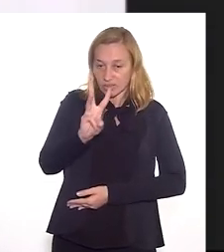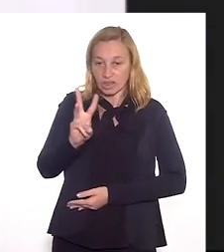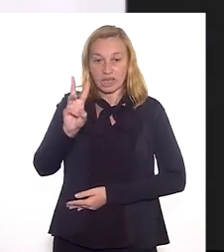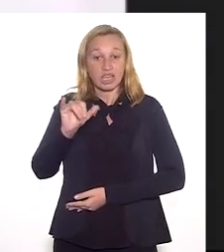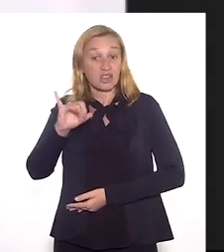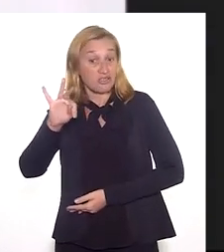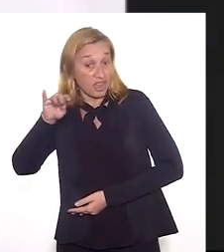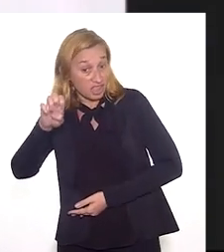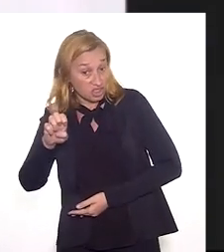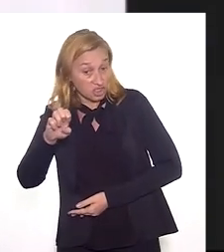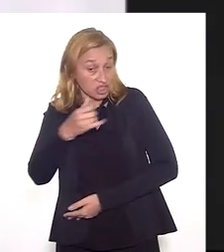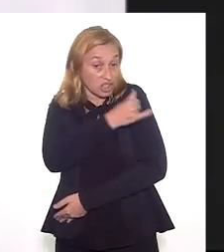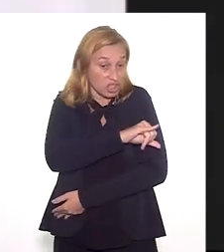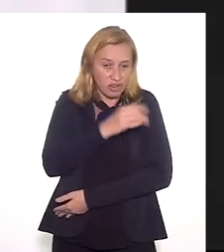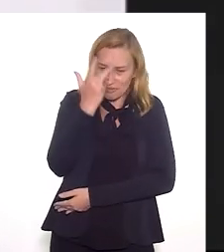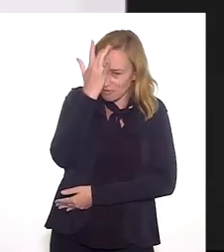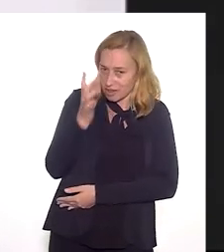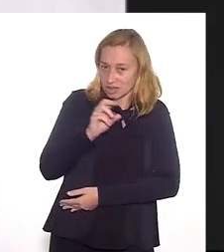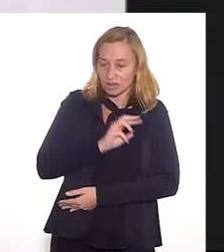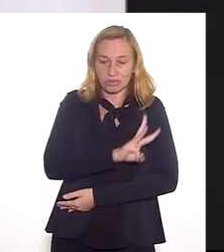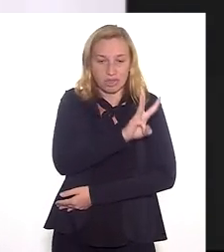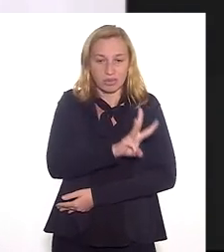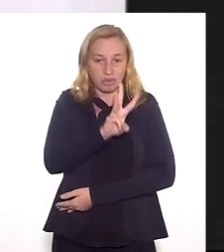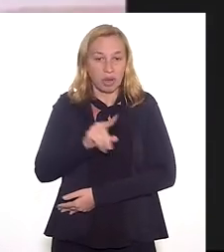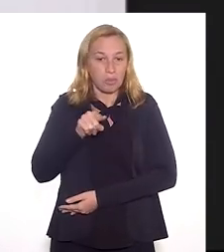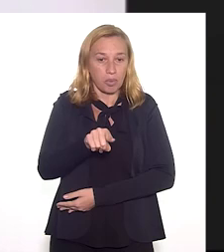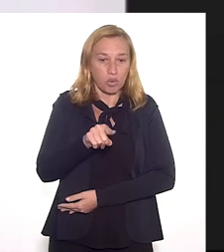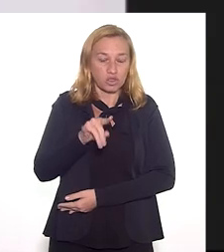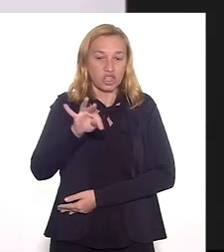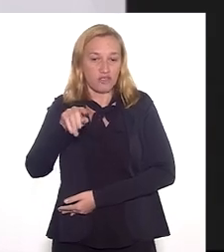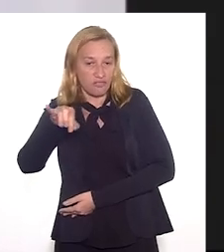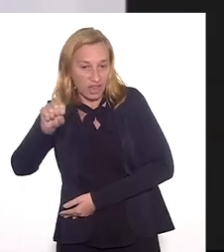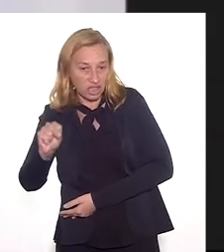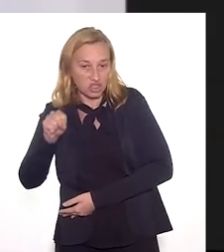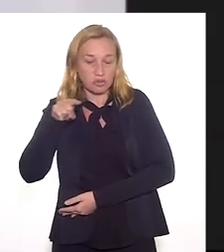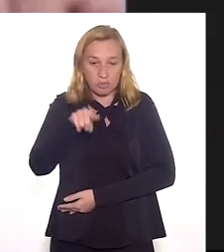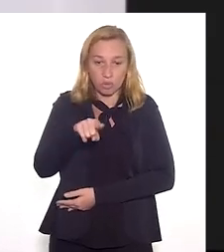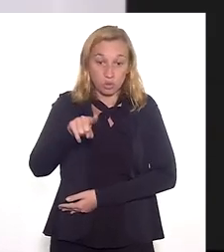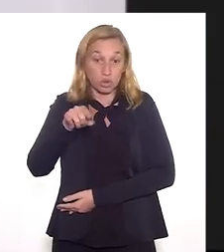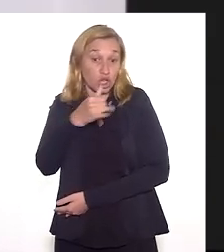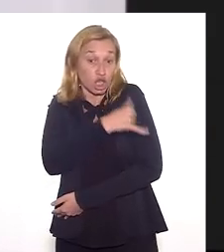conhecer o site da Invest Rio. É muito fácil,